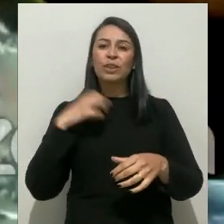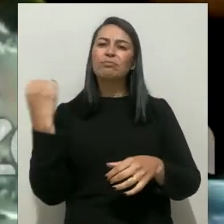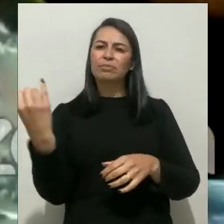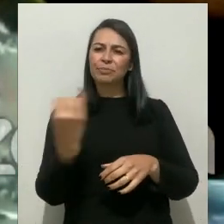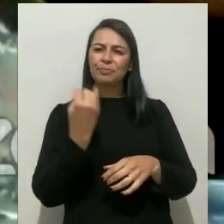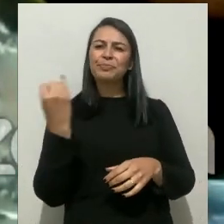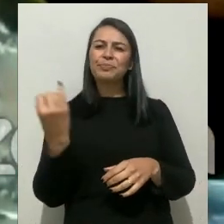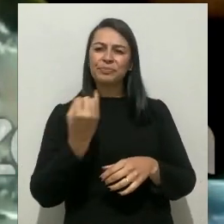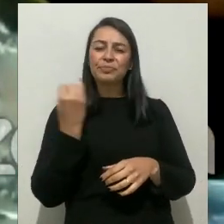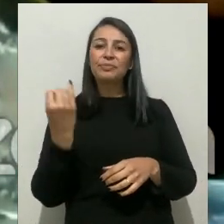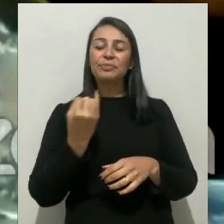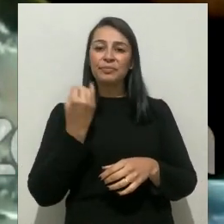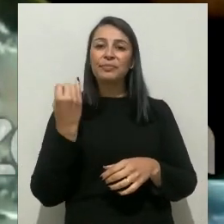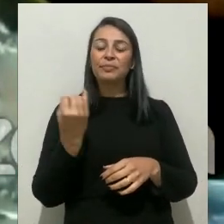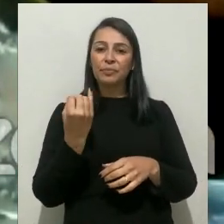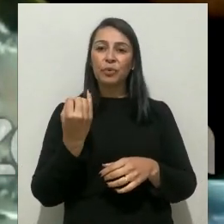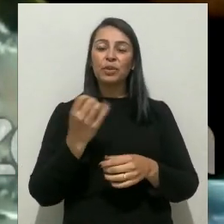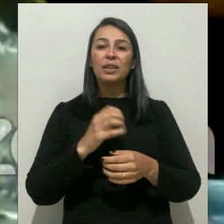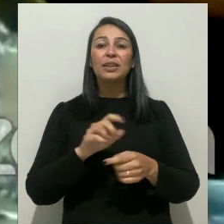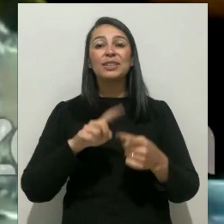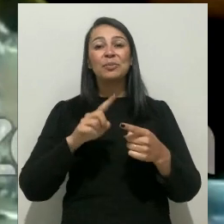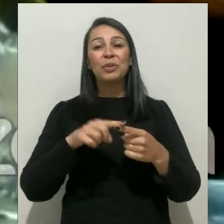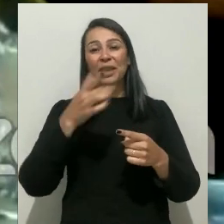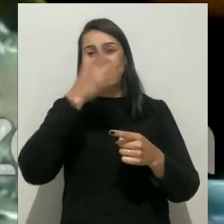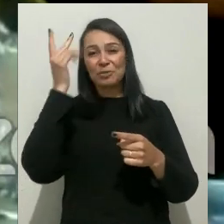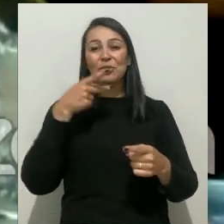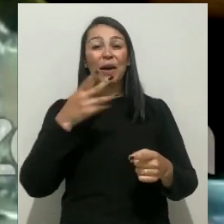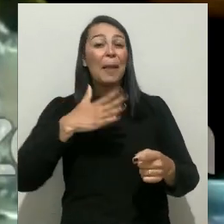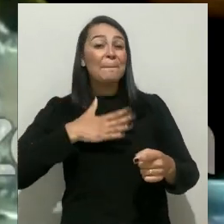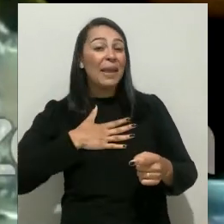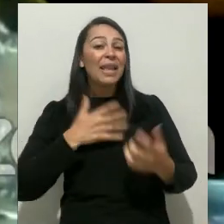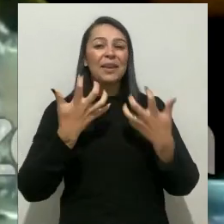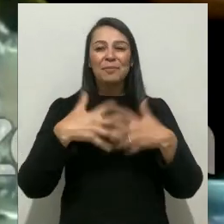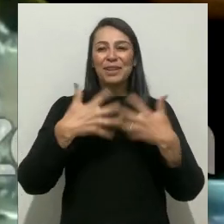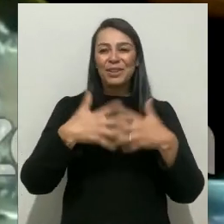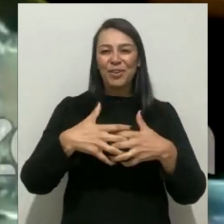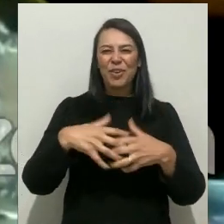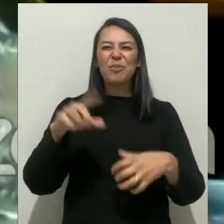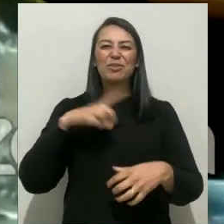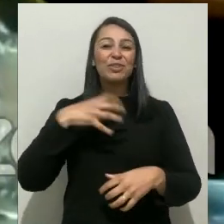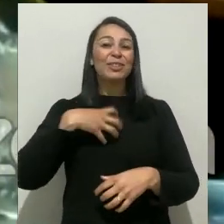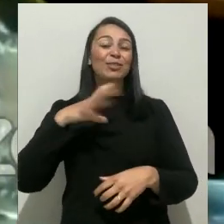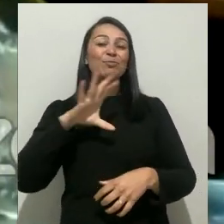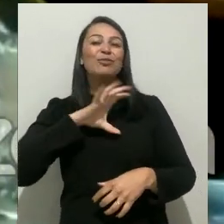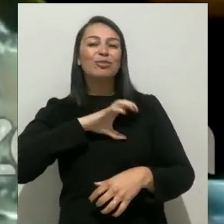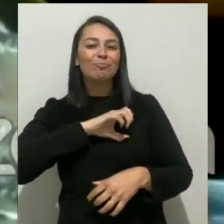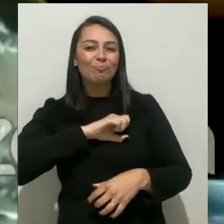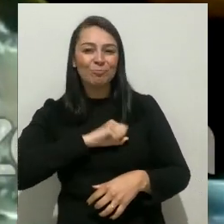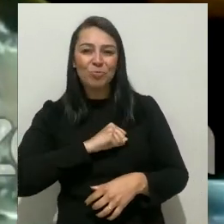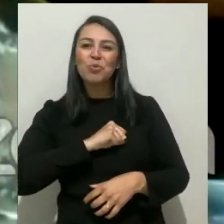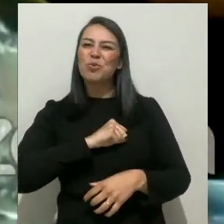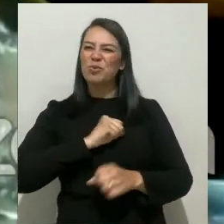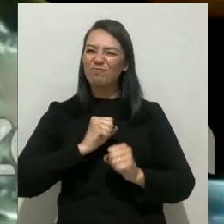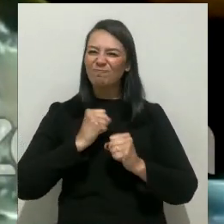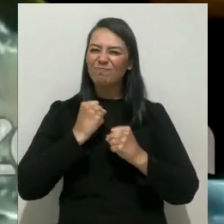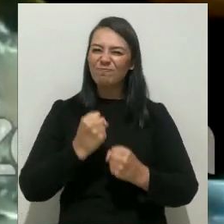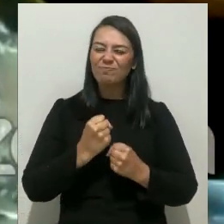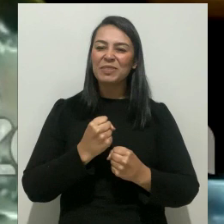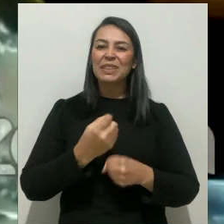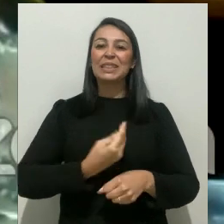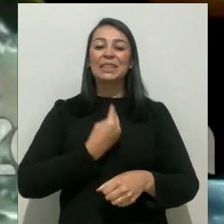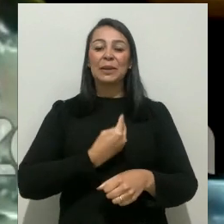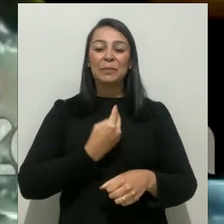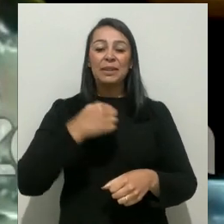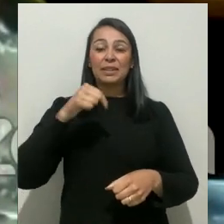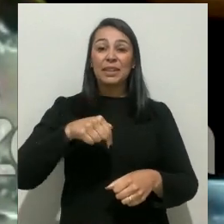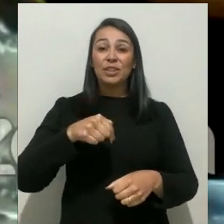uma importância, né? A mamãe chamava minha Petrópolis, assim, tem uma coisa amorosa muito forte, né? Ela está aqui